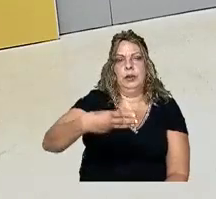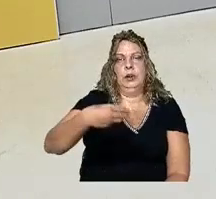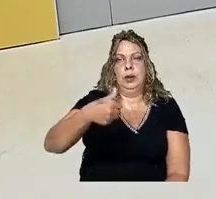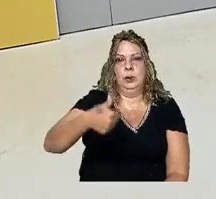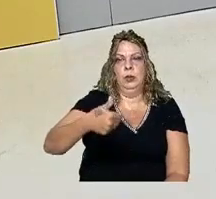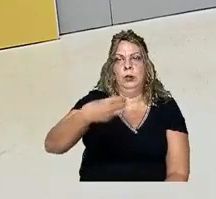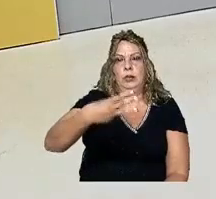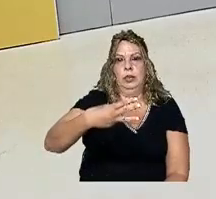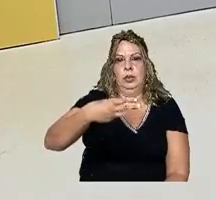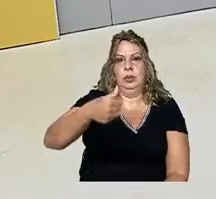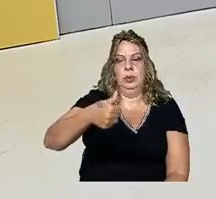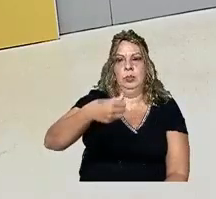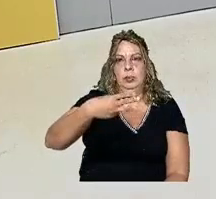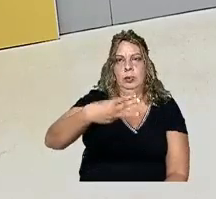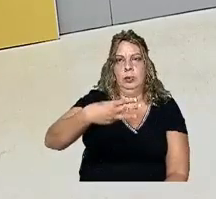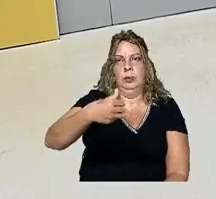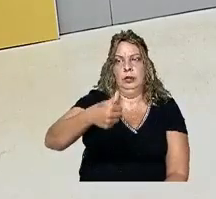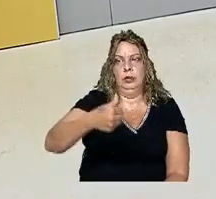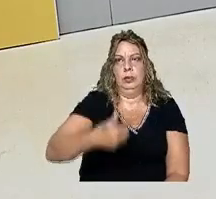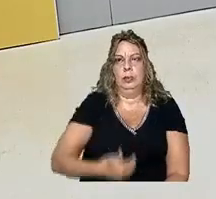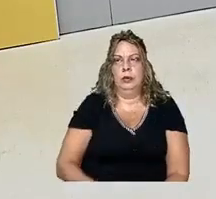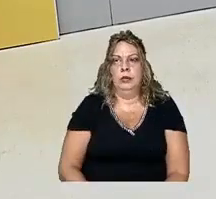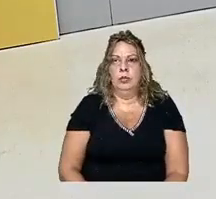31, 31, 31.